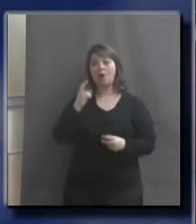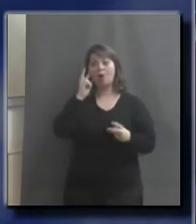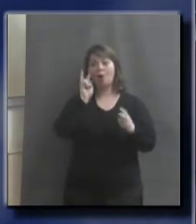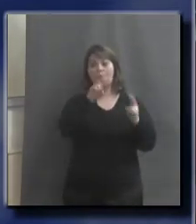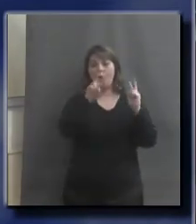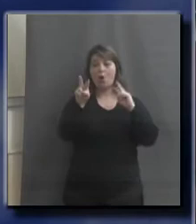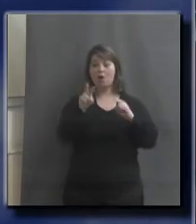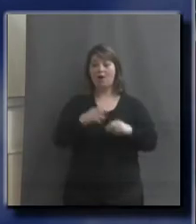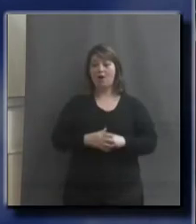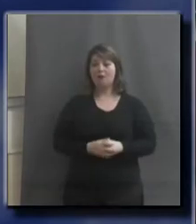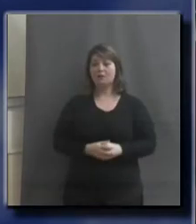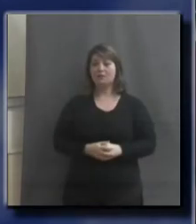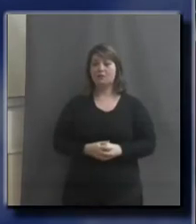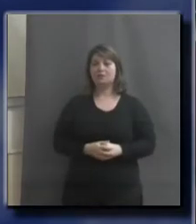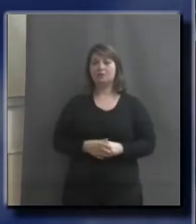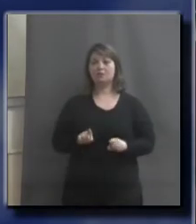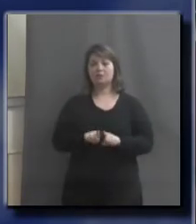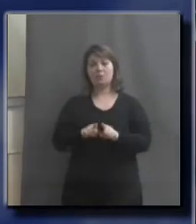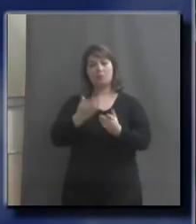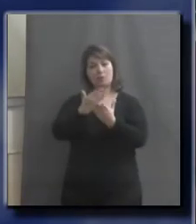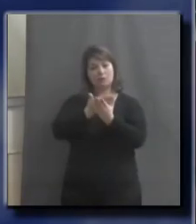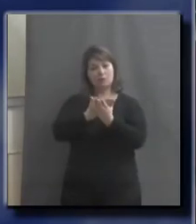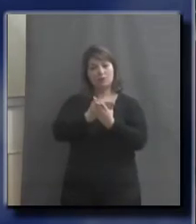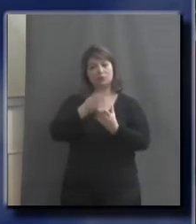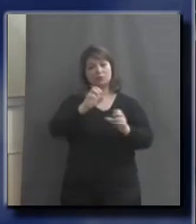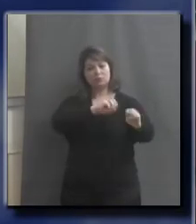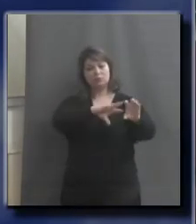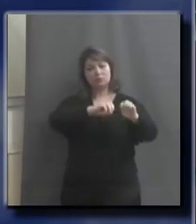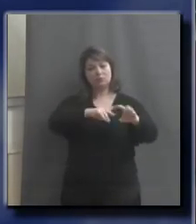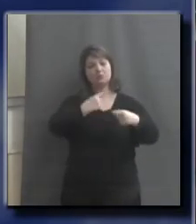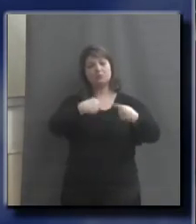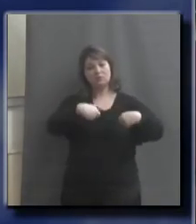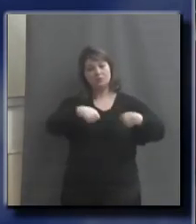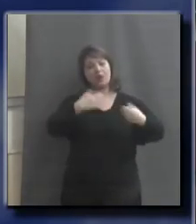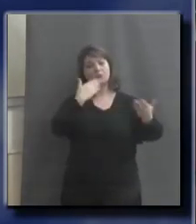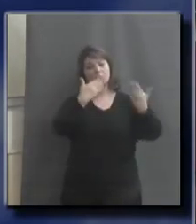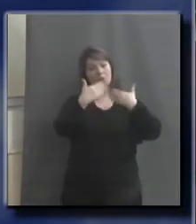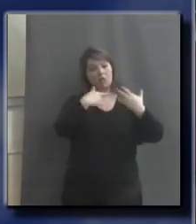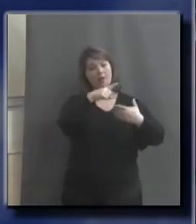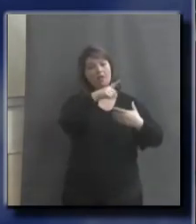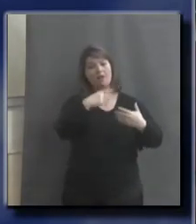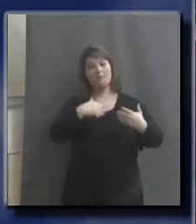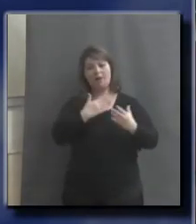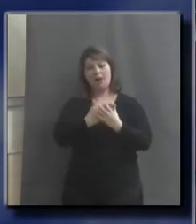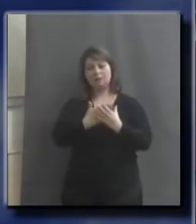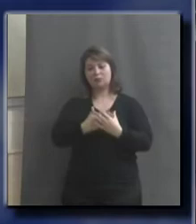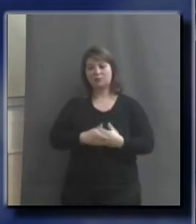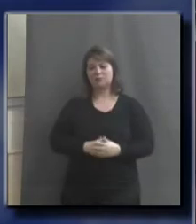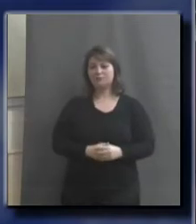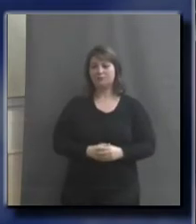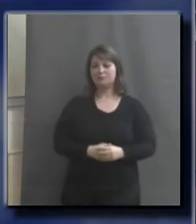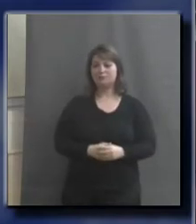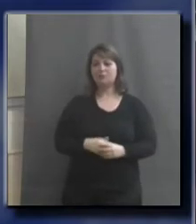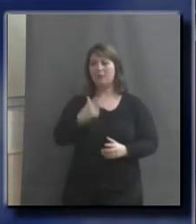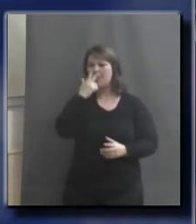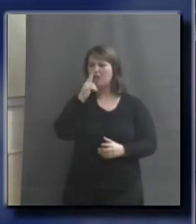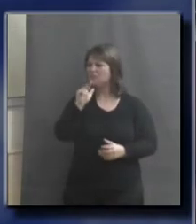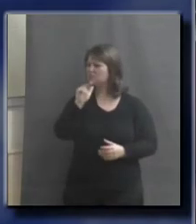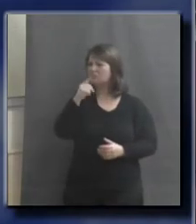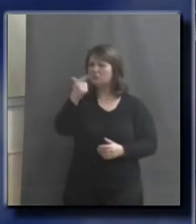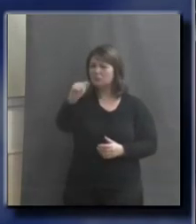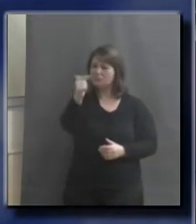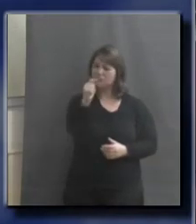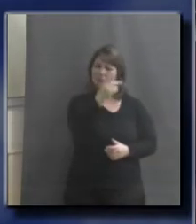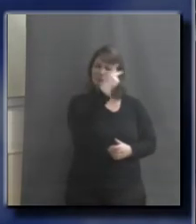pela academia, serem olhadas pelo processo de ensino, para dialogar com essas práticas. Porque ninguém, eu diria ninguém, ou uma